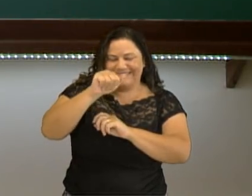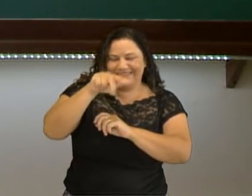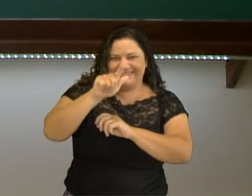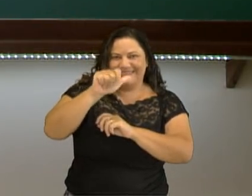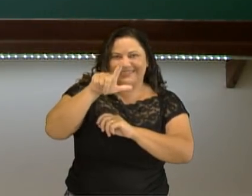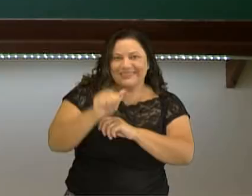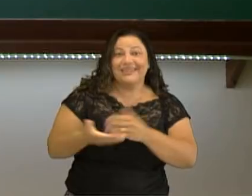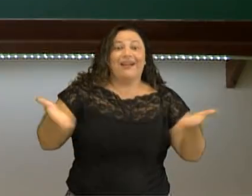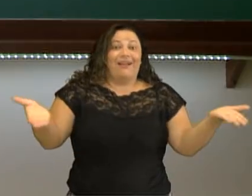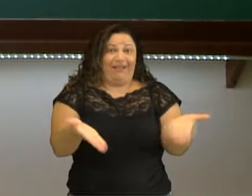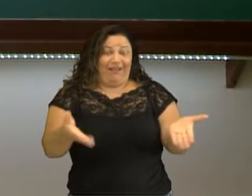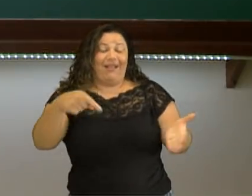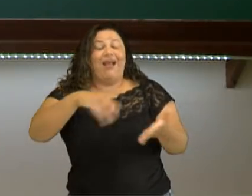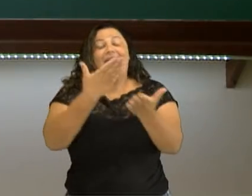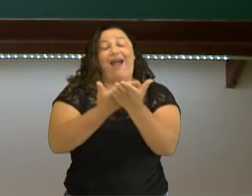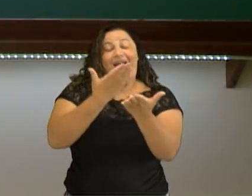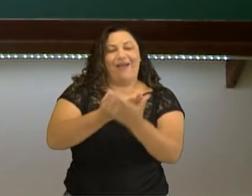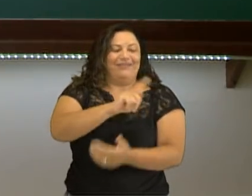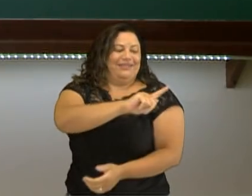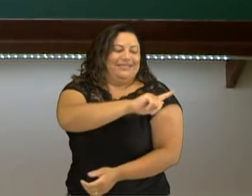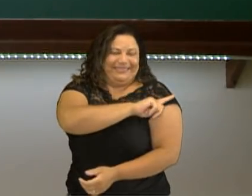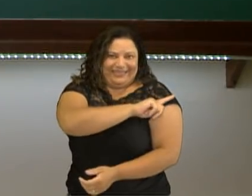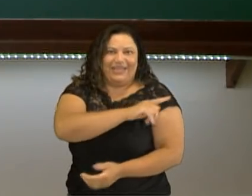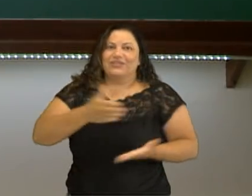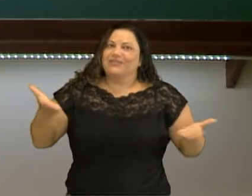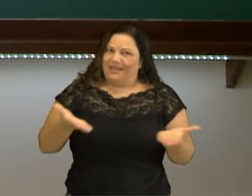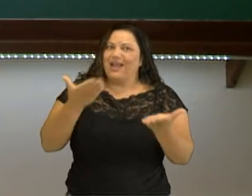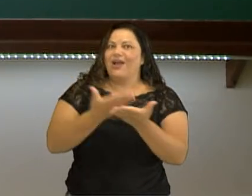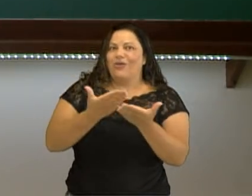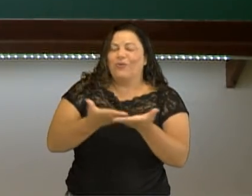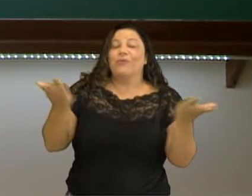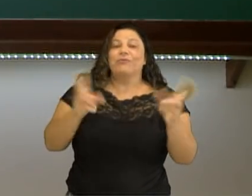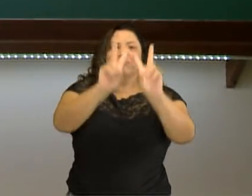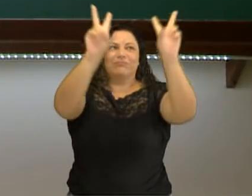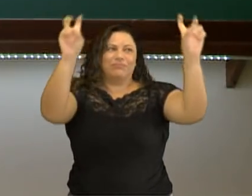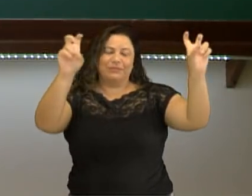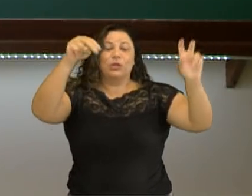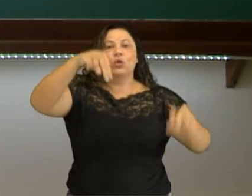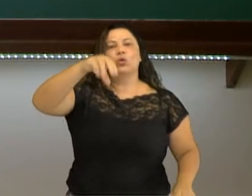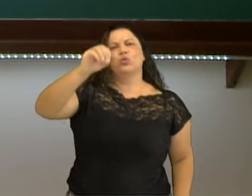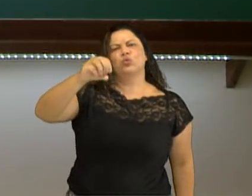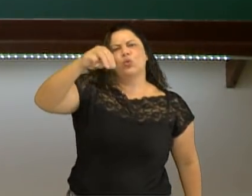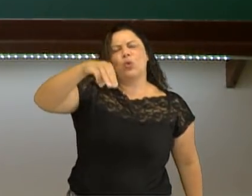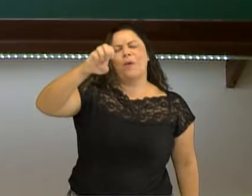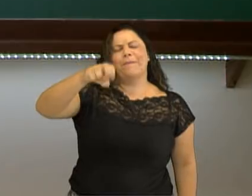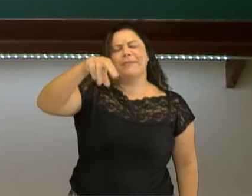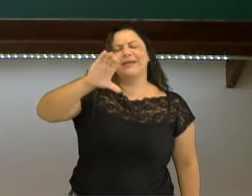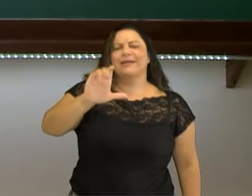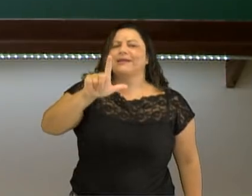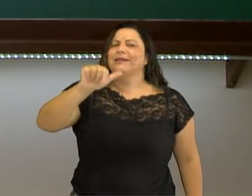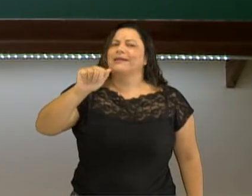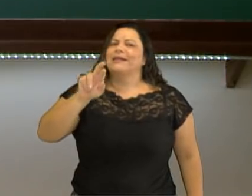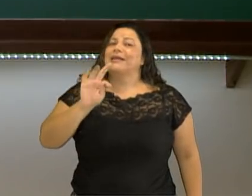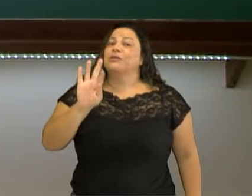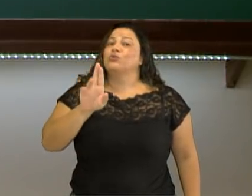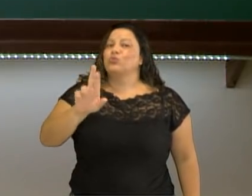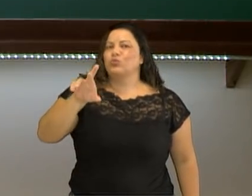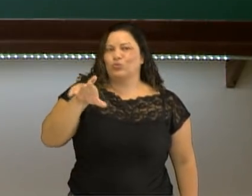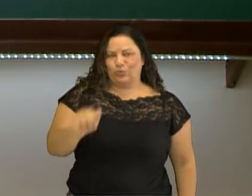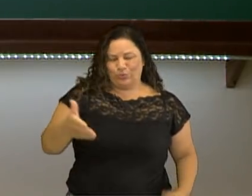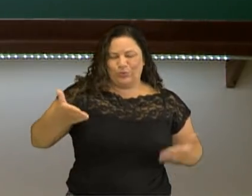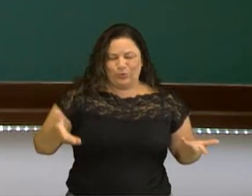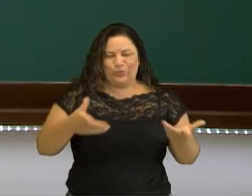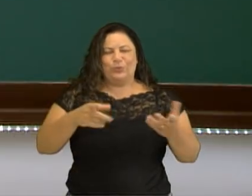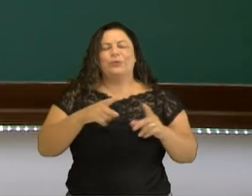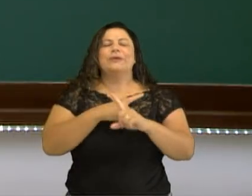aula do 7º ano. Na aula de hoje, nós vamos aprender sobre nomenclatura científica. Vamos começar a nossa aula